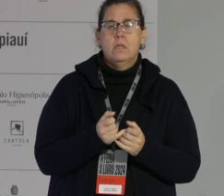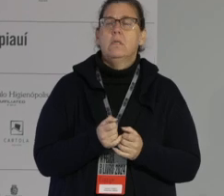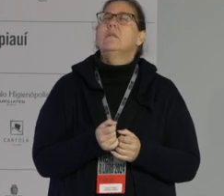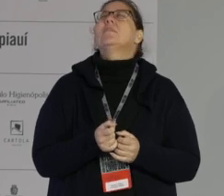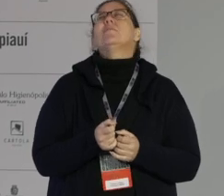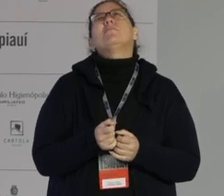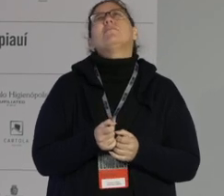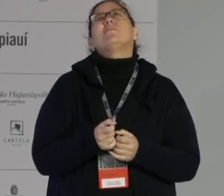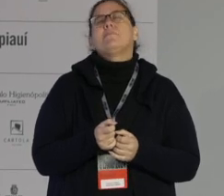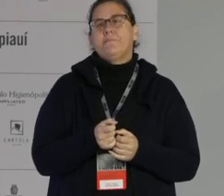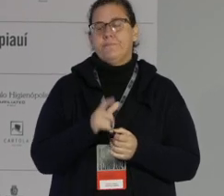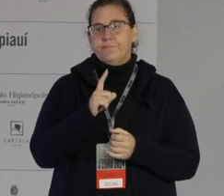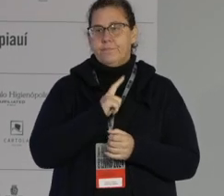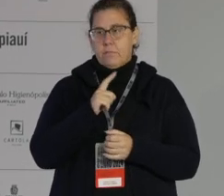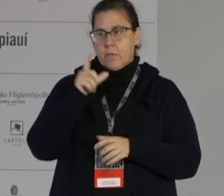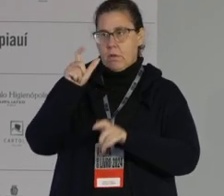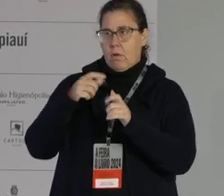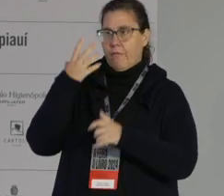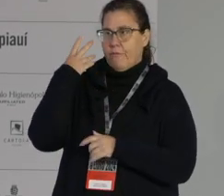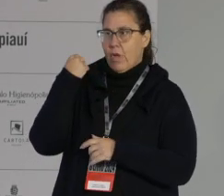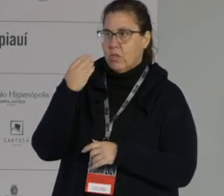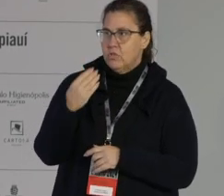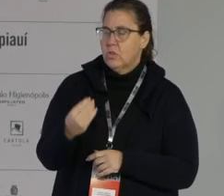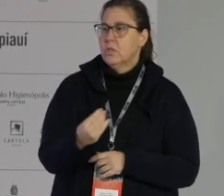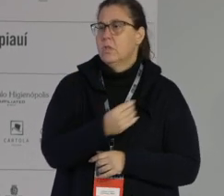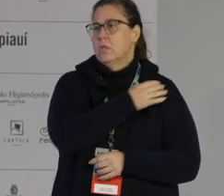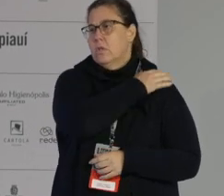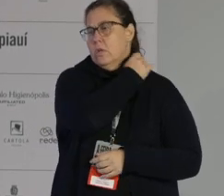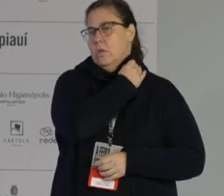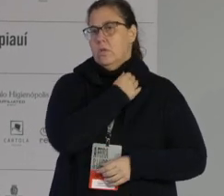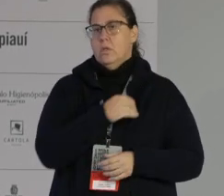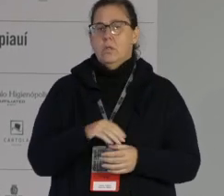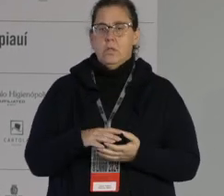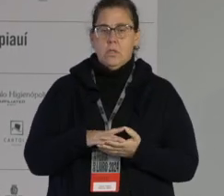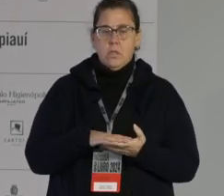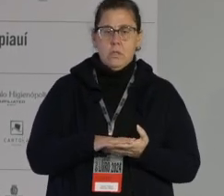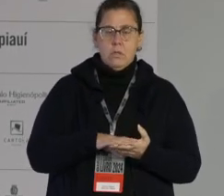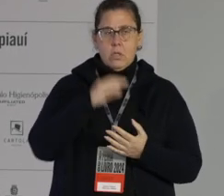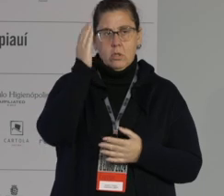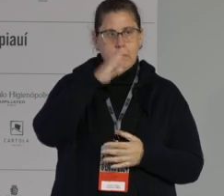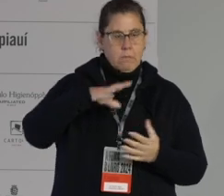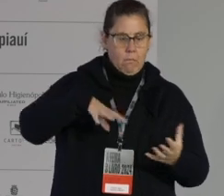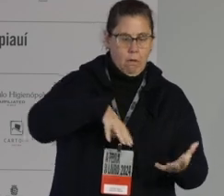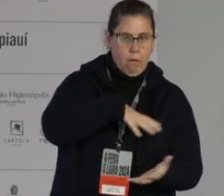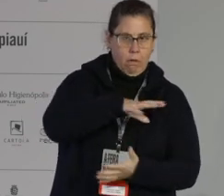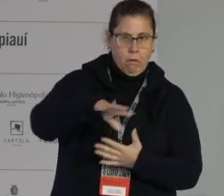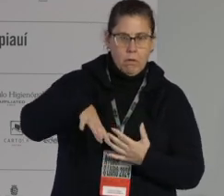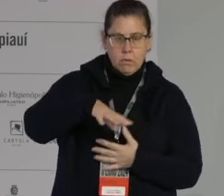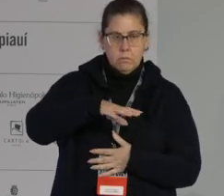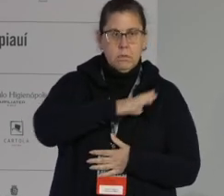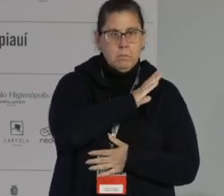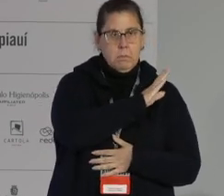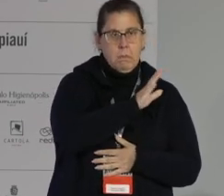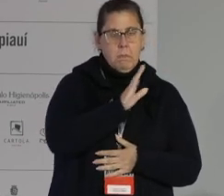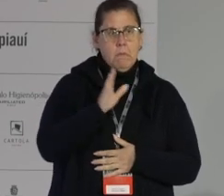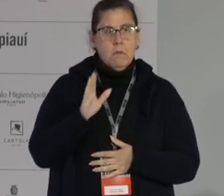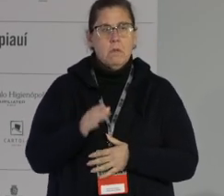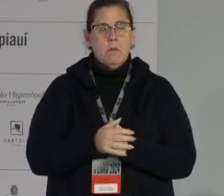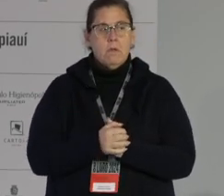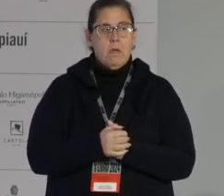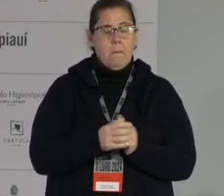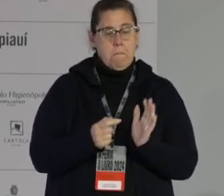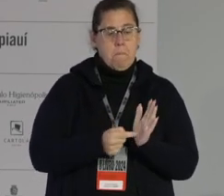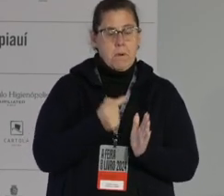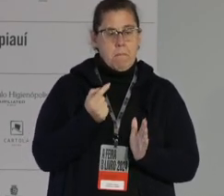daqueles cronistas viajantes que circularam pelo Brasil, fazendo assim... Nossa, no começo, a